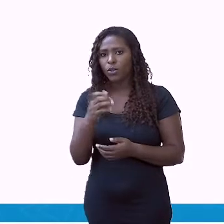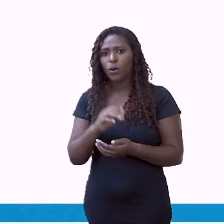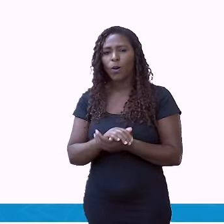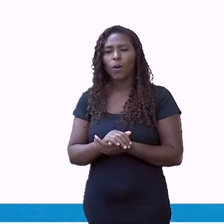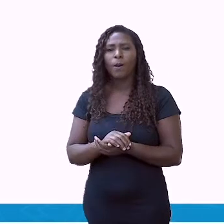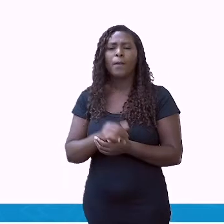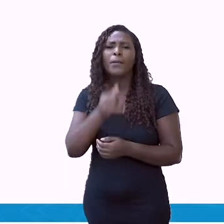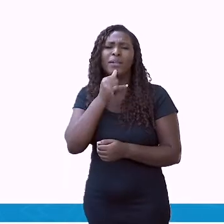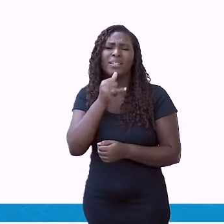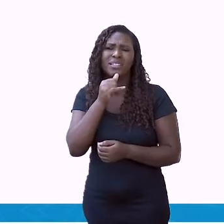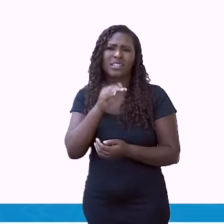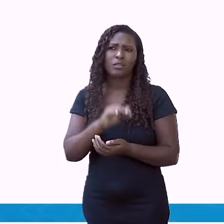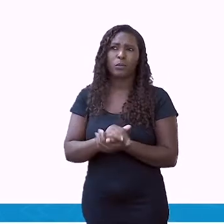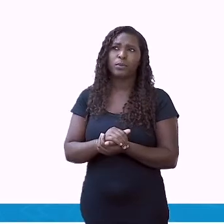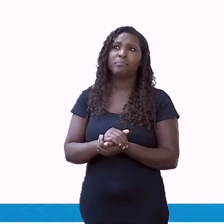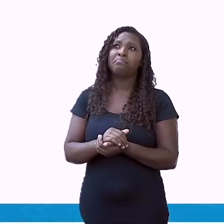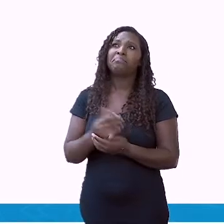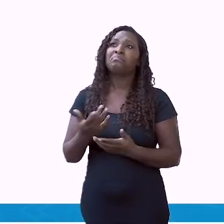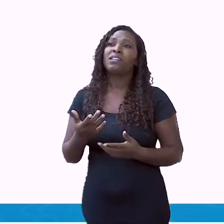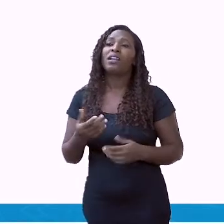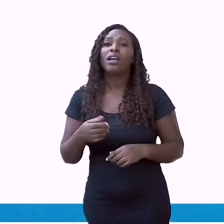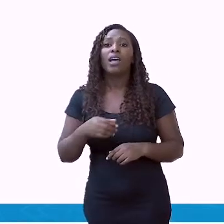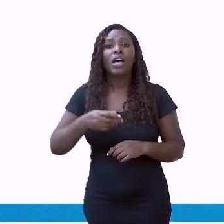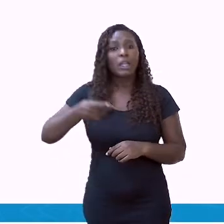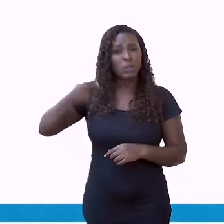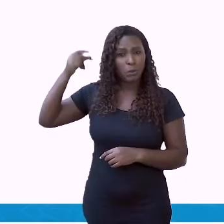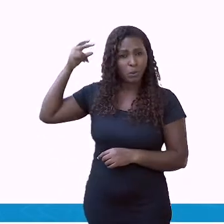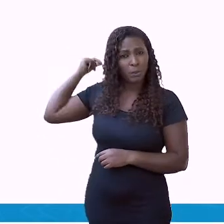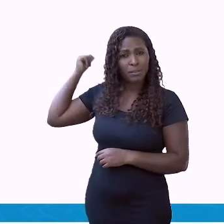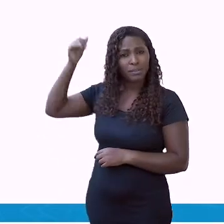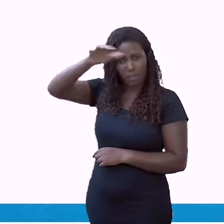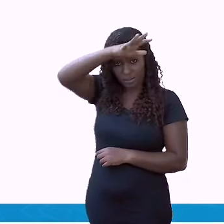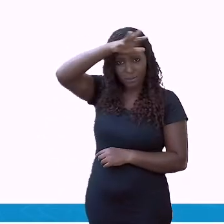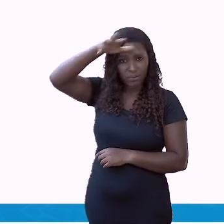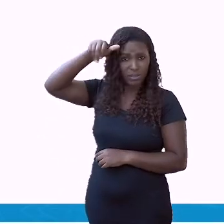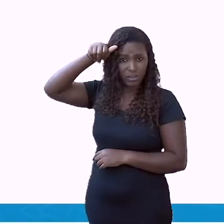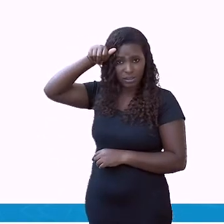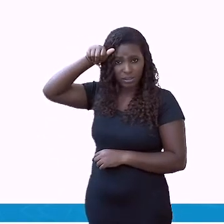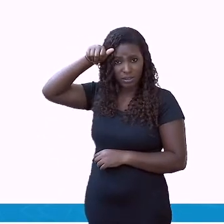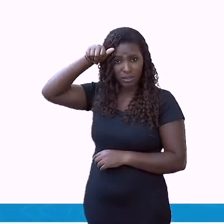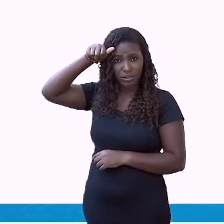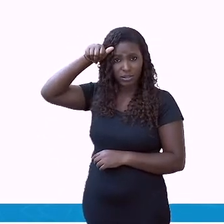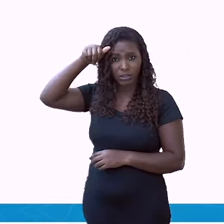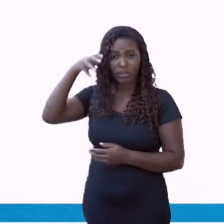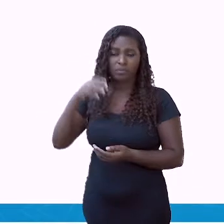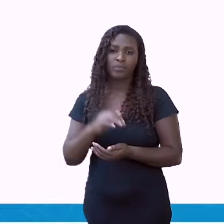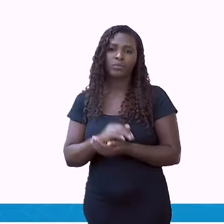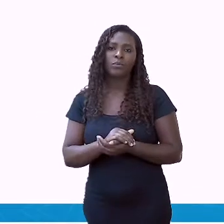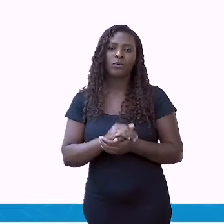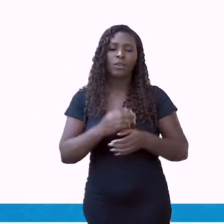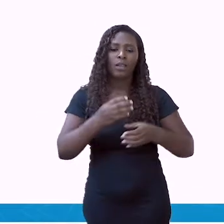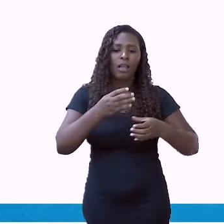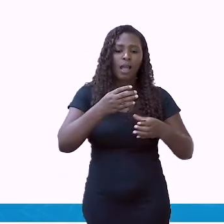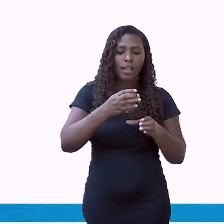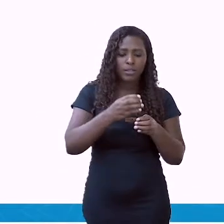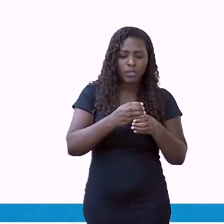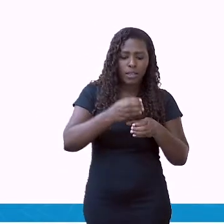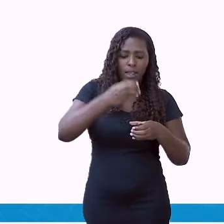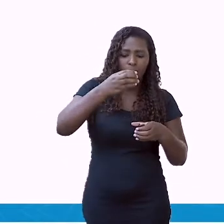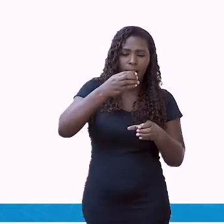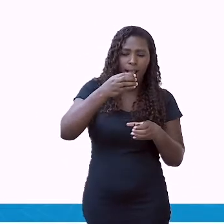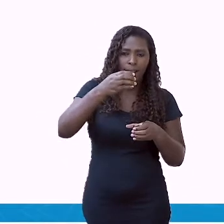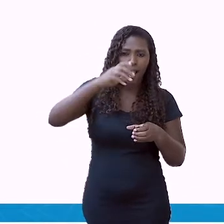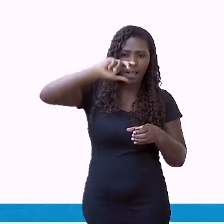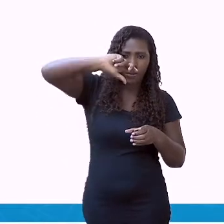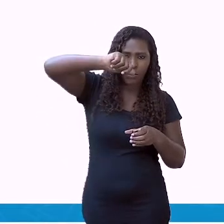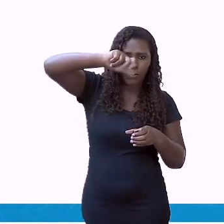No passado, o refrigerante, vamos colocar assim, o casco era retornável. Hoje nós